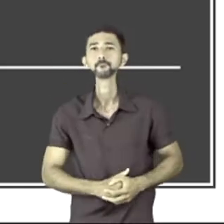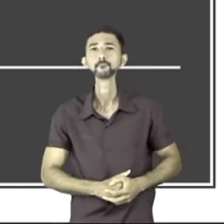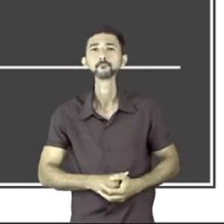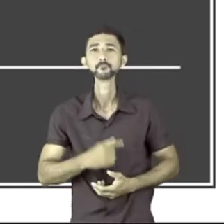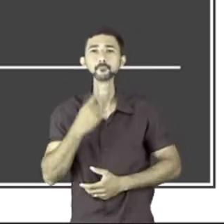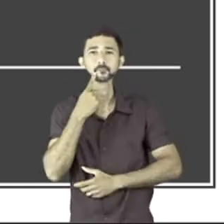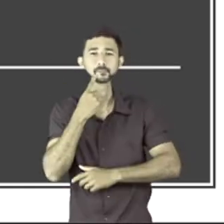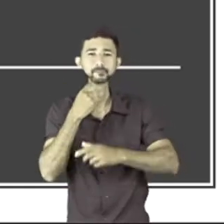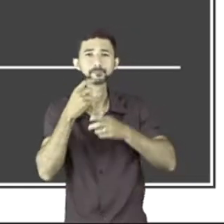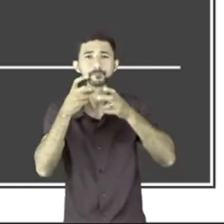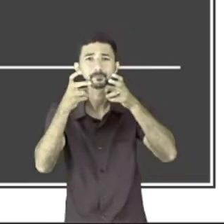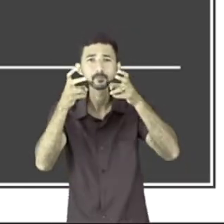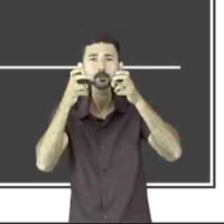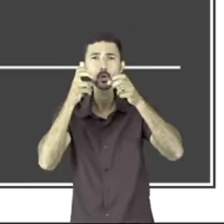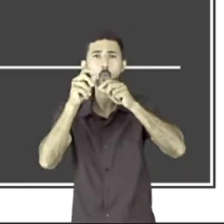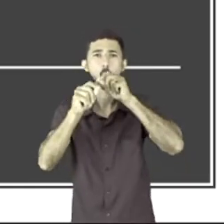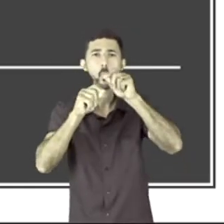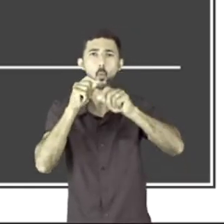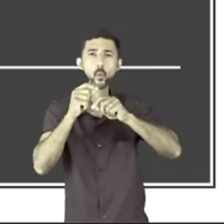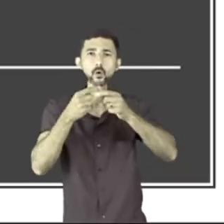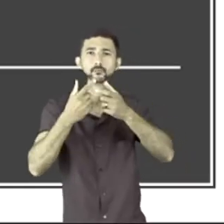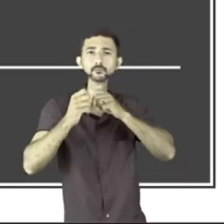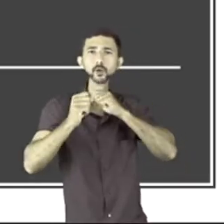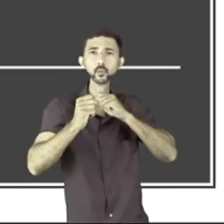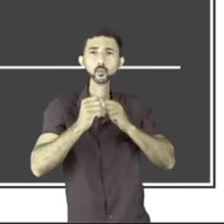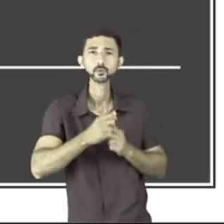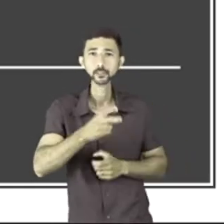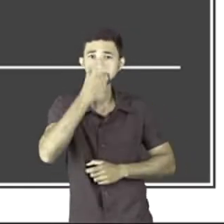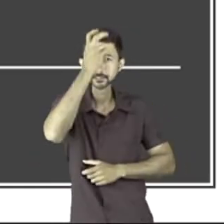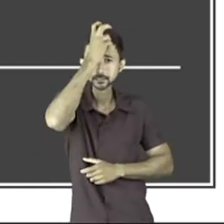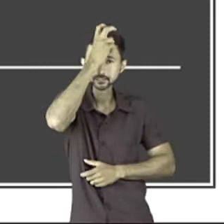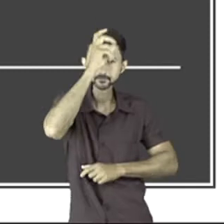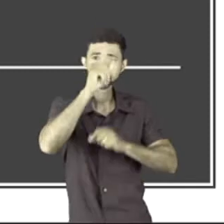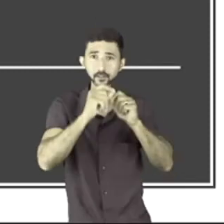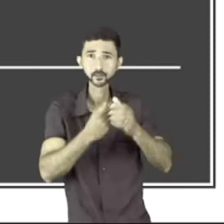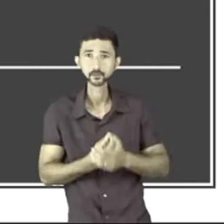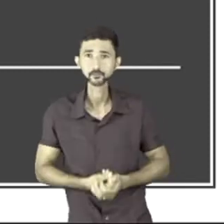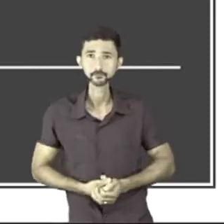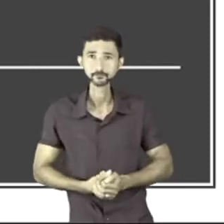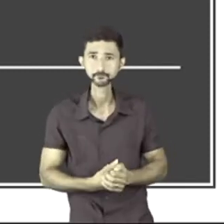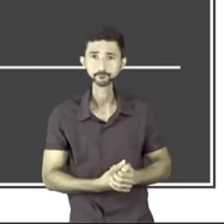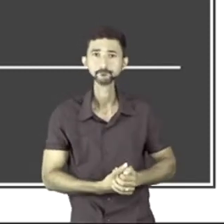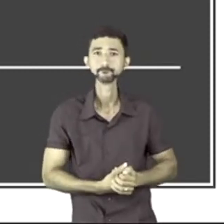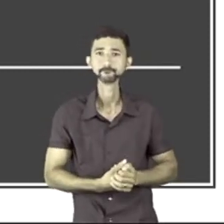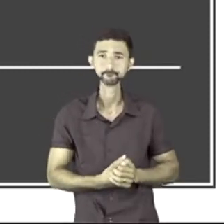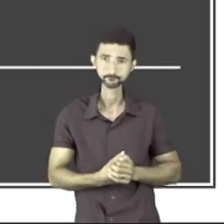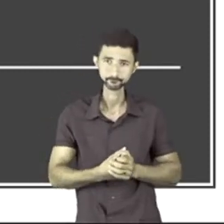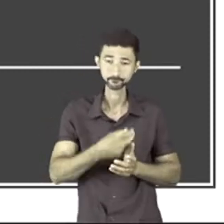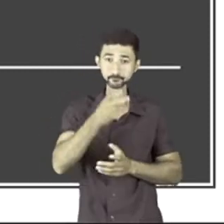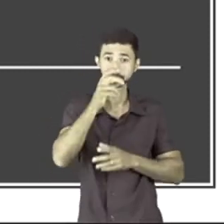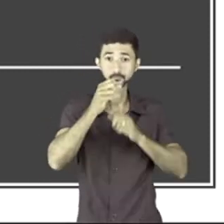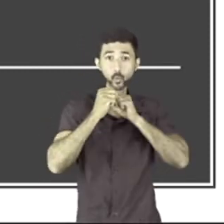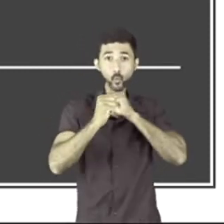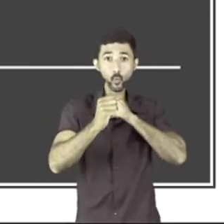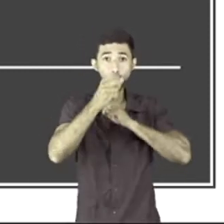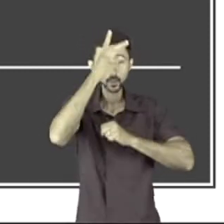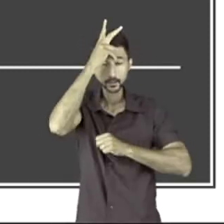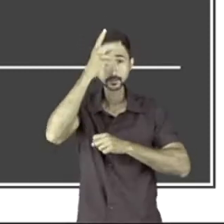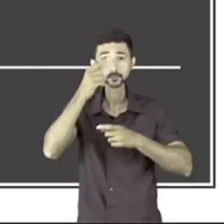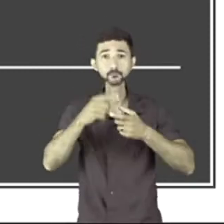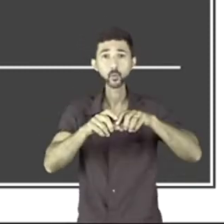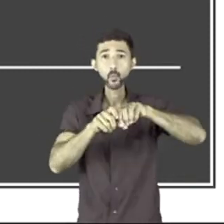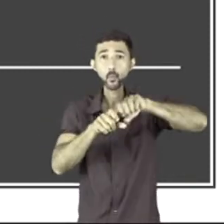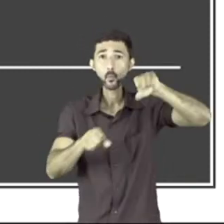podemos observar uma luta egípcia chamada tachibe. É uma luta onde se